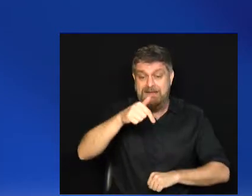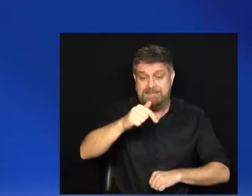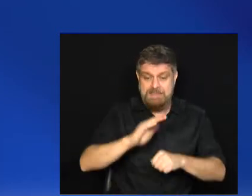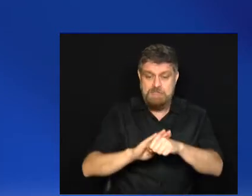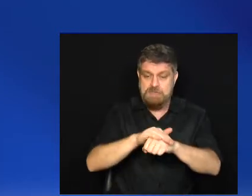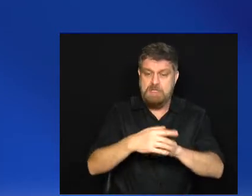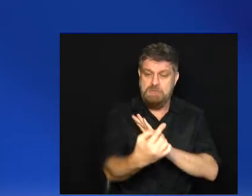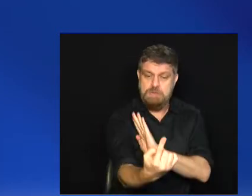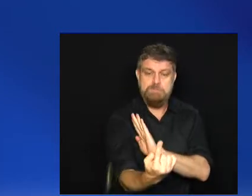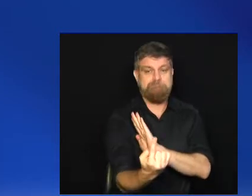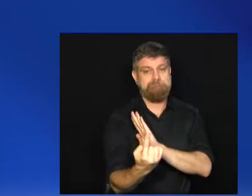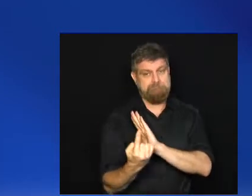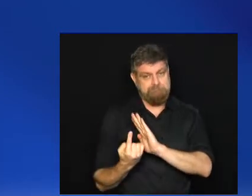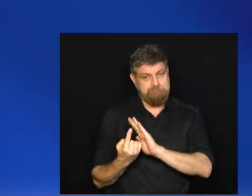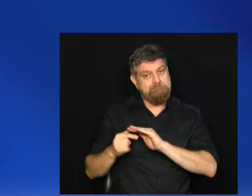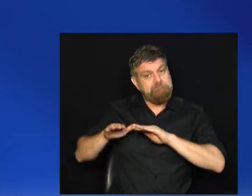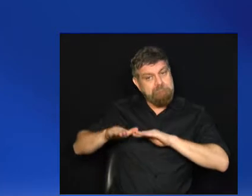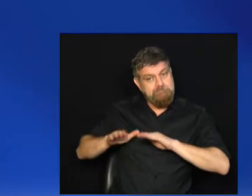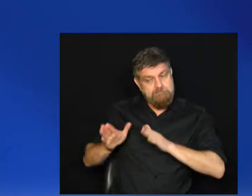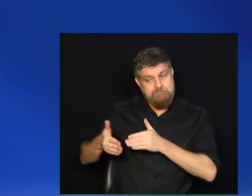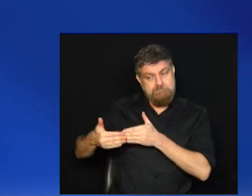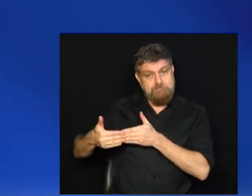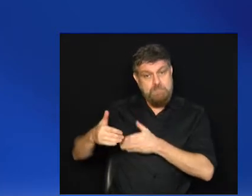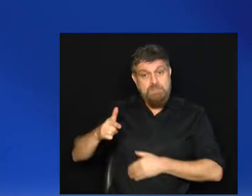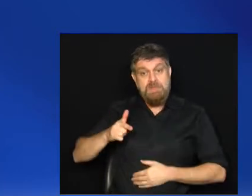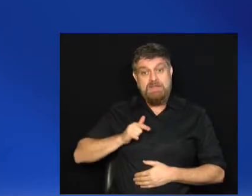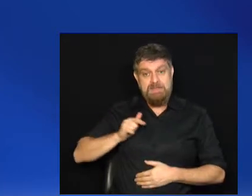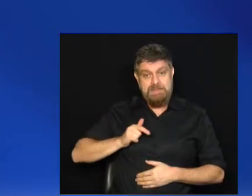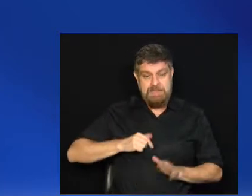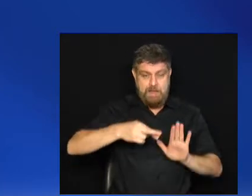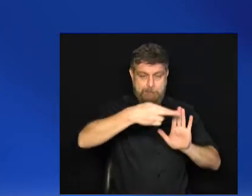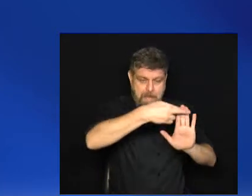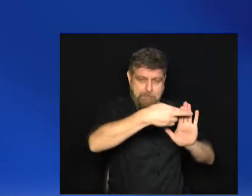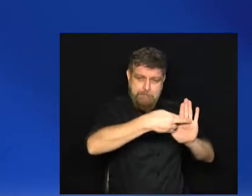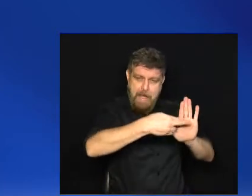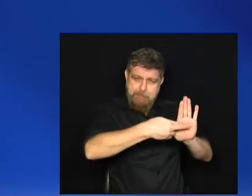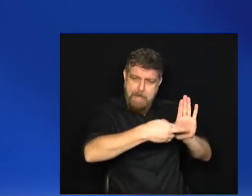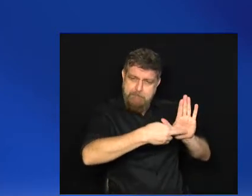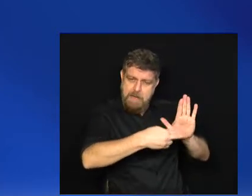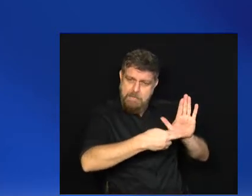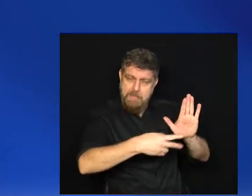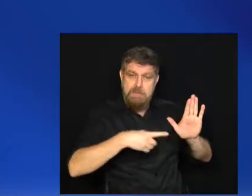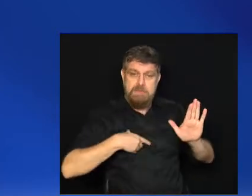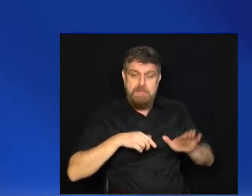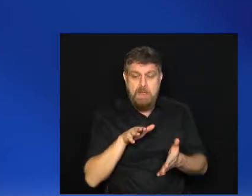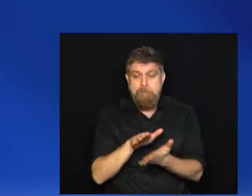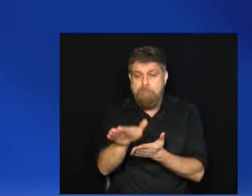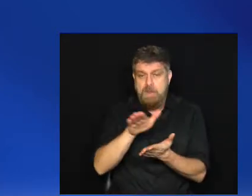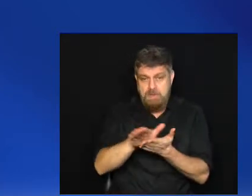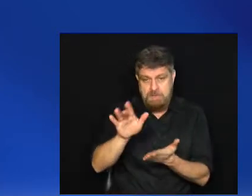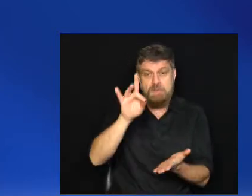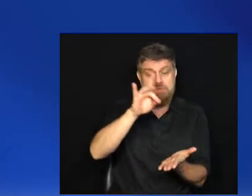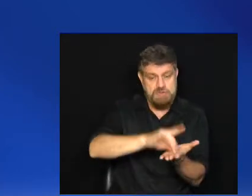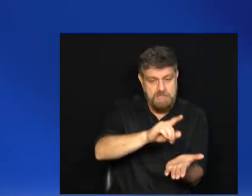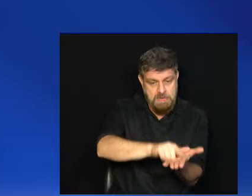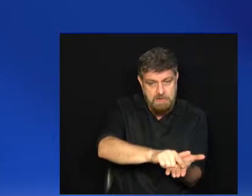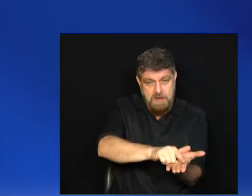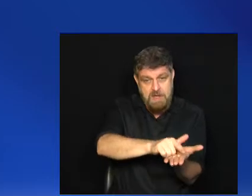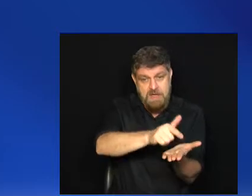7 horas da noite. O decreto, com as medidas mais rígidas, foi publicado no Diário